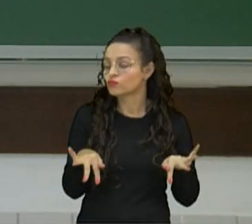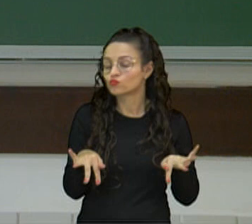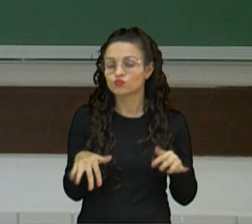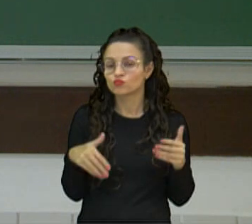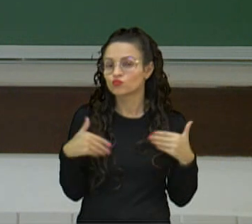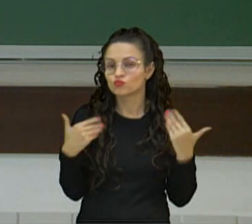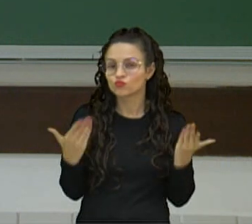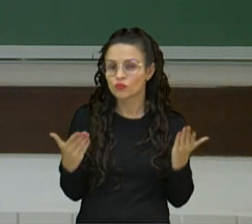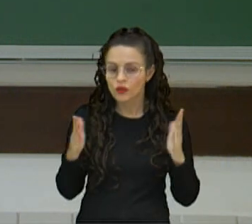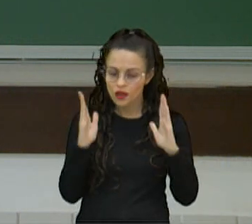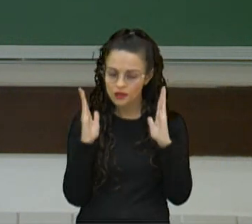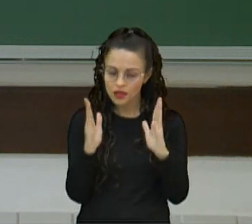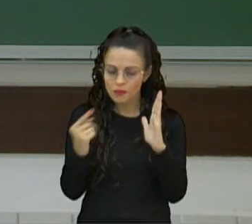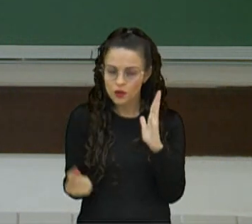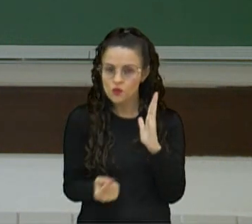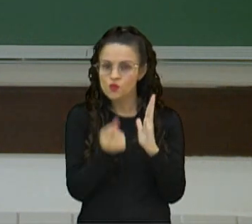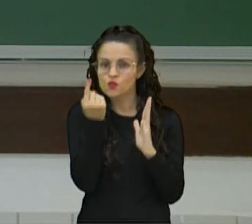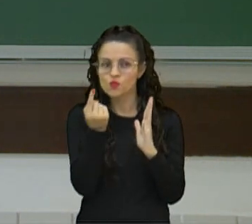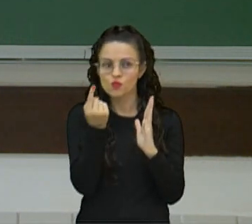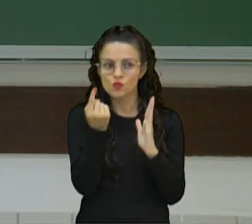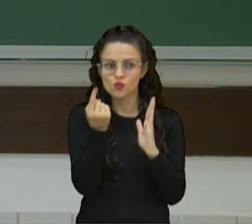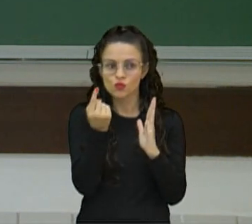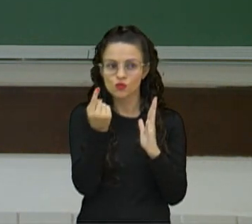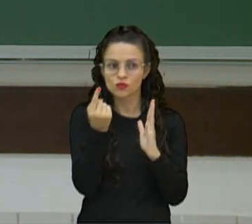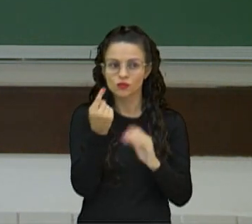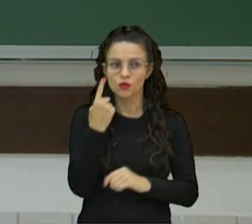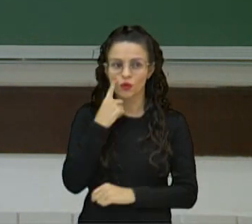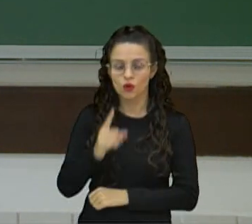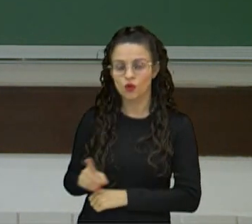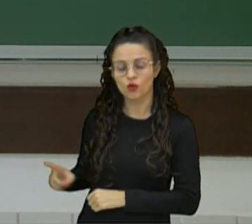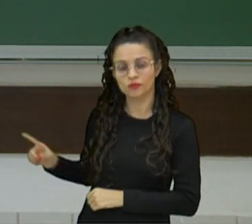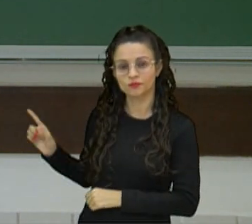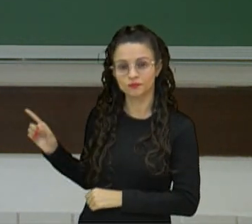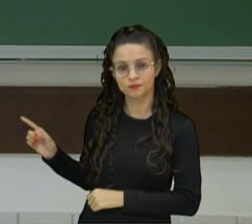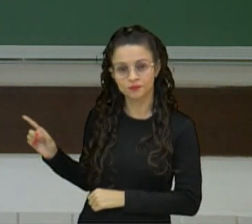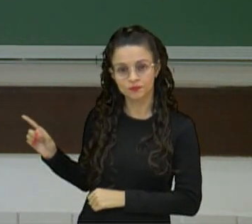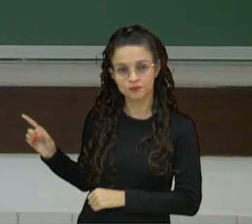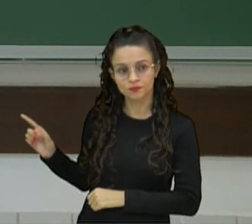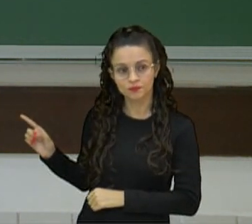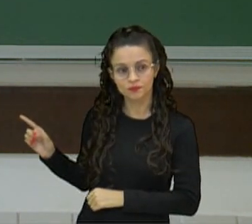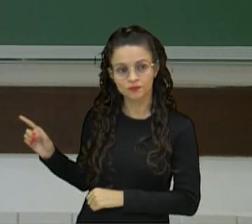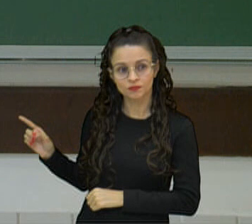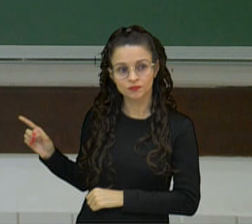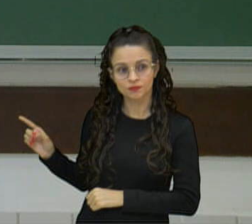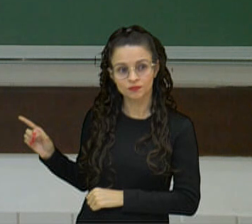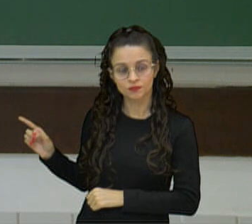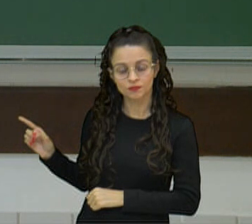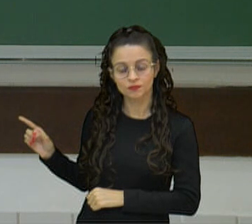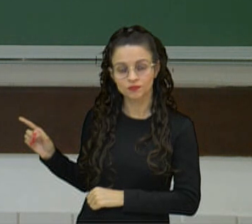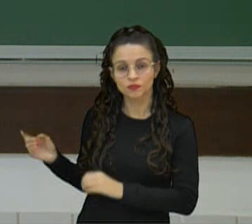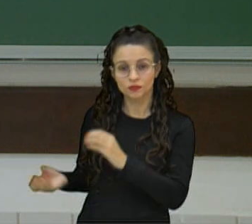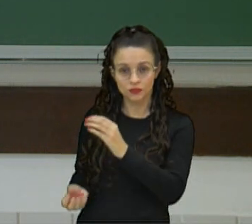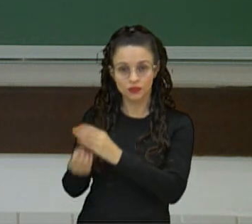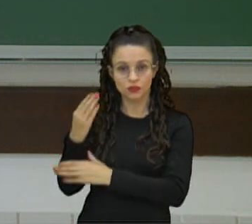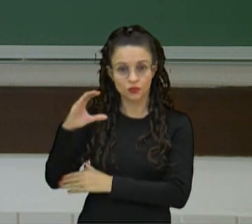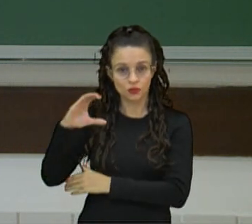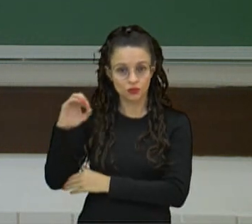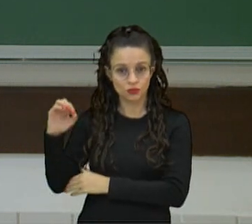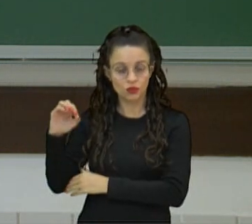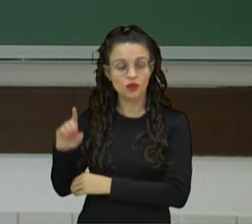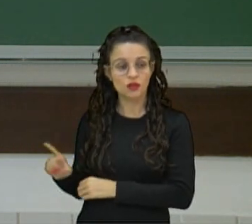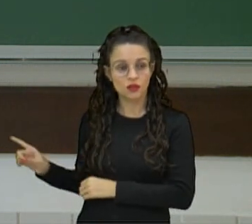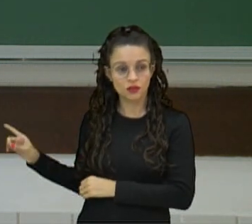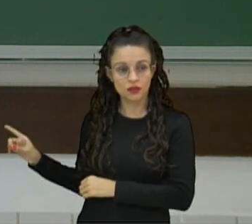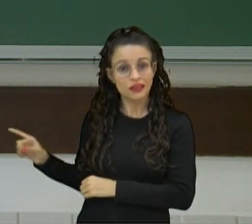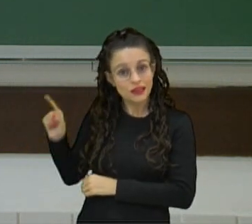minha etapa única? É o carbono diamante somado ao gás oxigênio formando o dióxido de carbono.